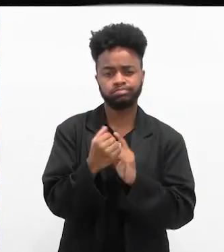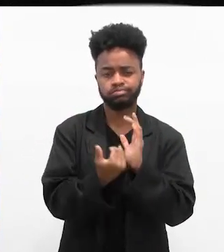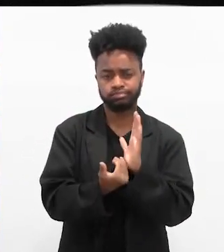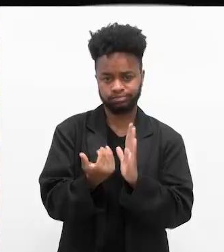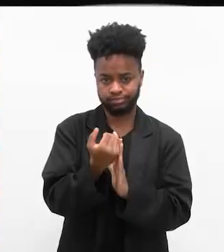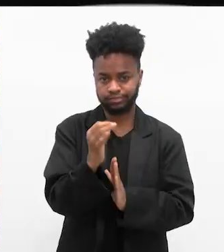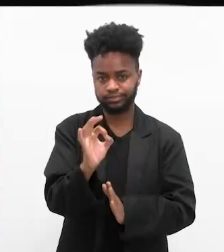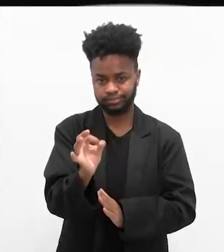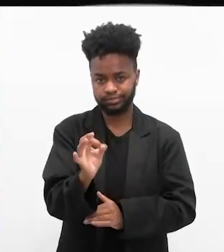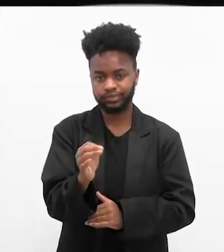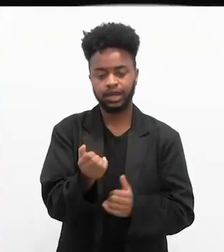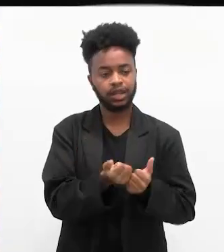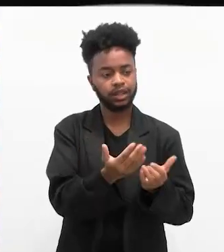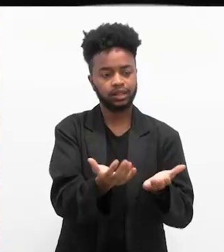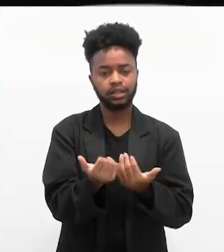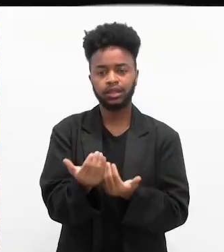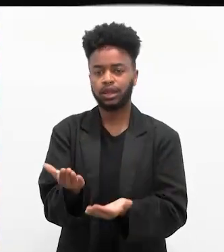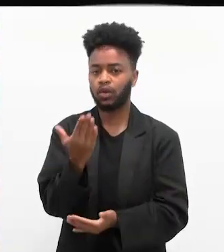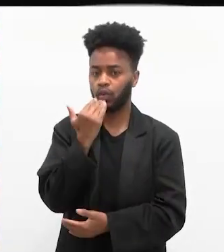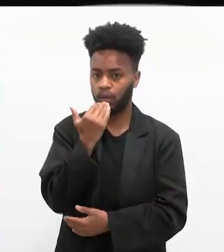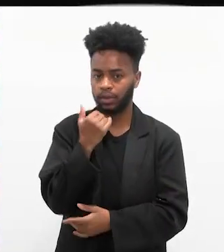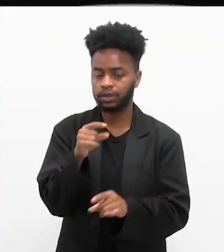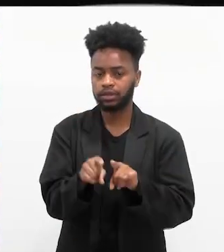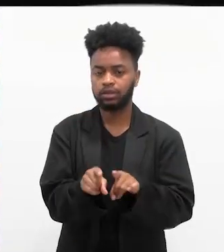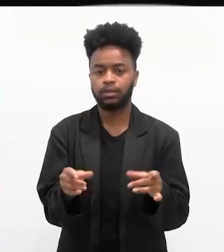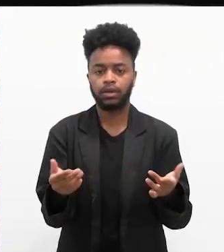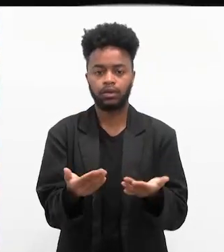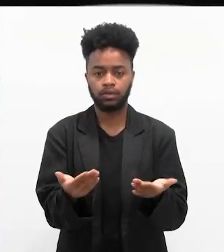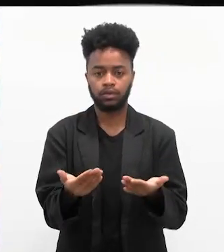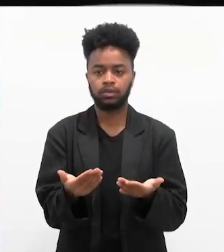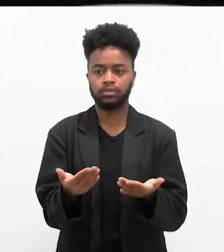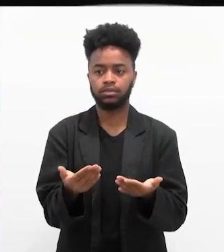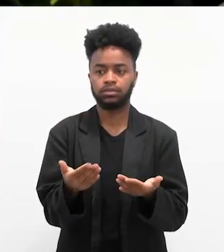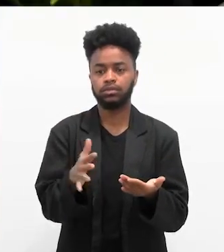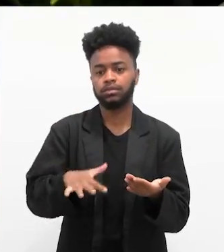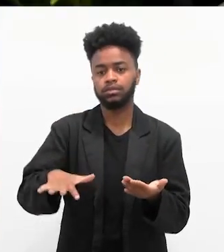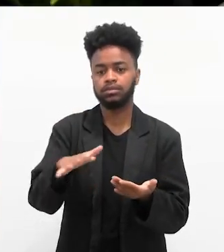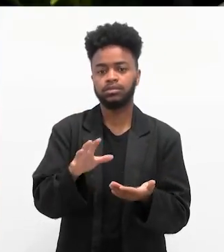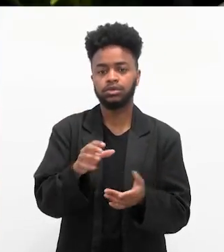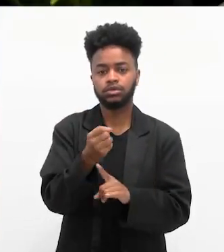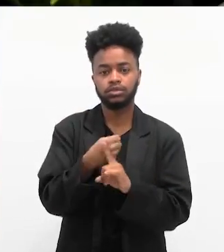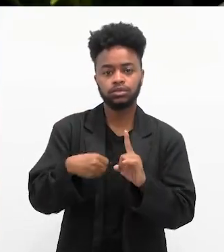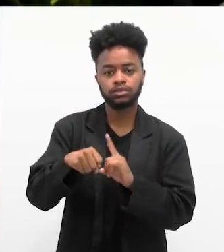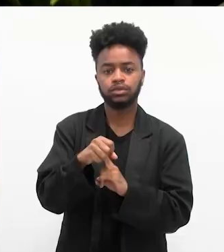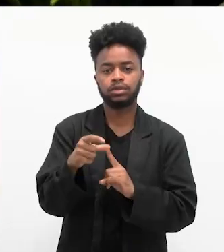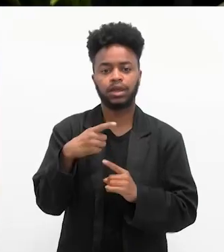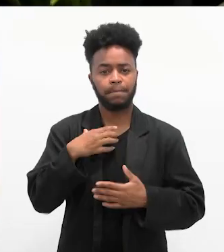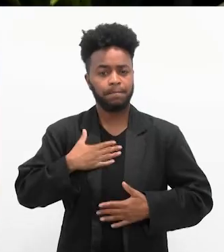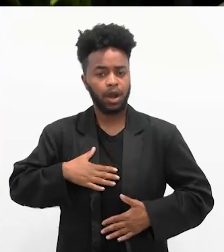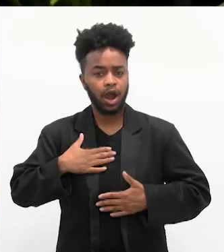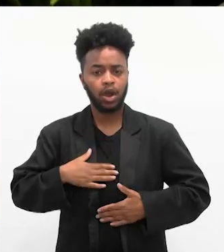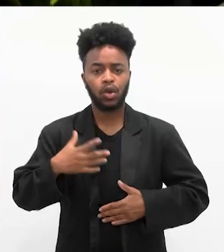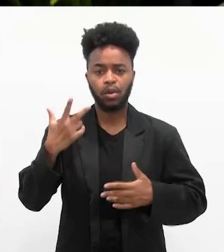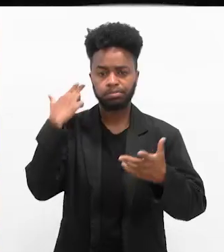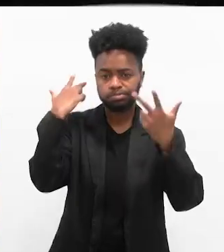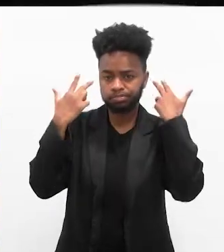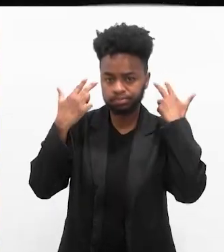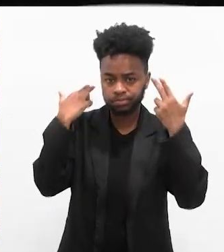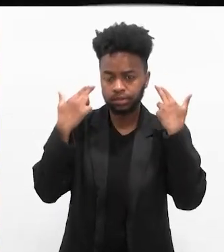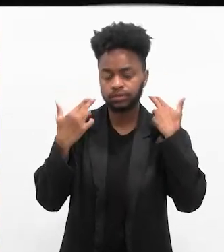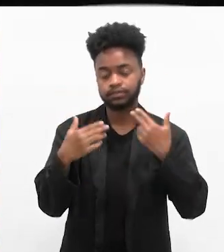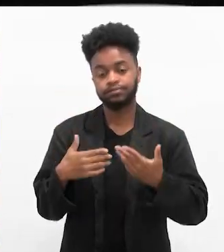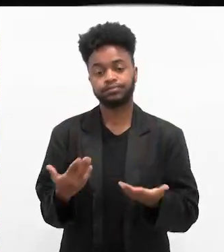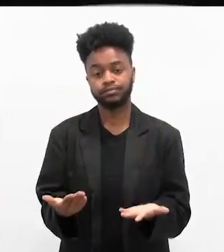trabalho social imenso, com distribuição de alimentos e agora com o setor social, com banho, corte